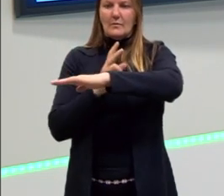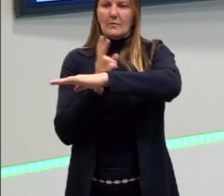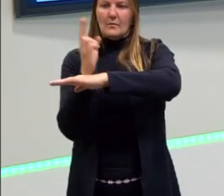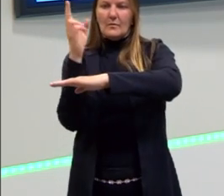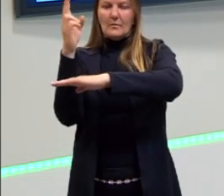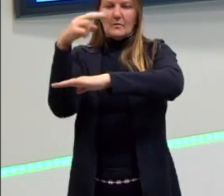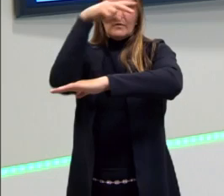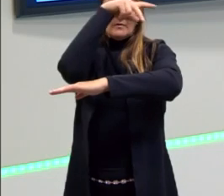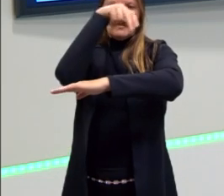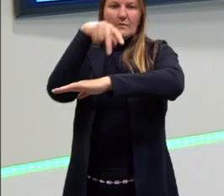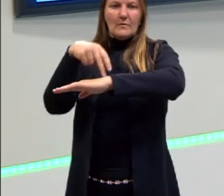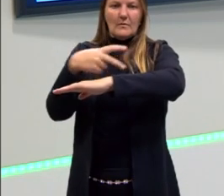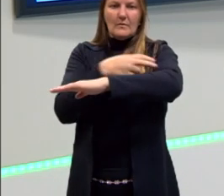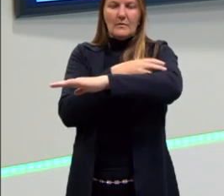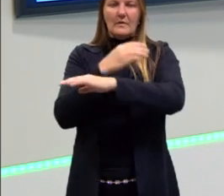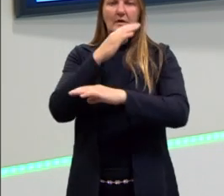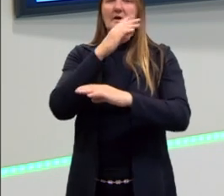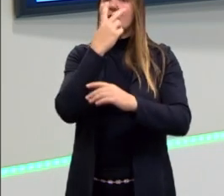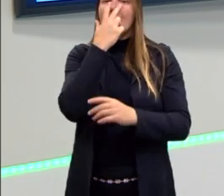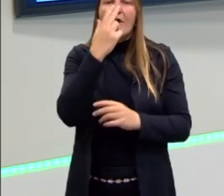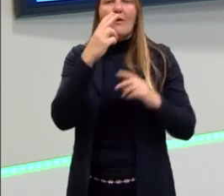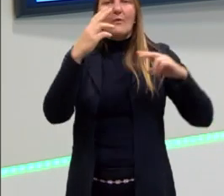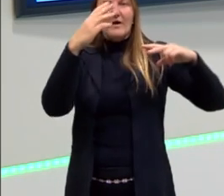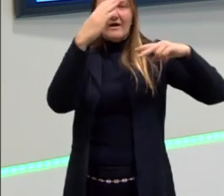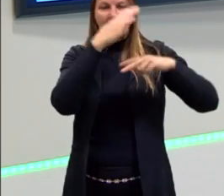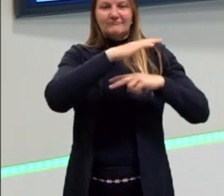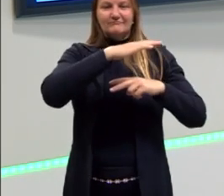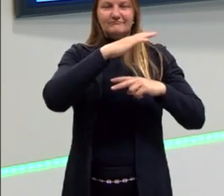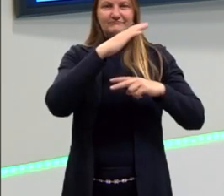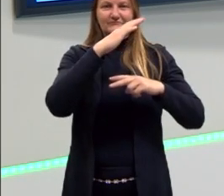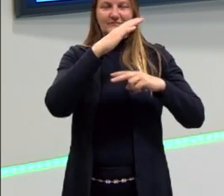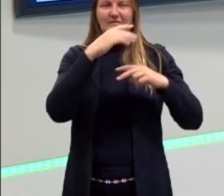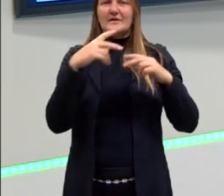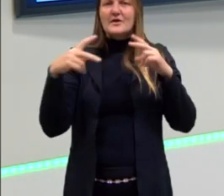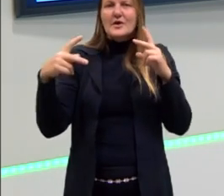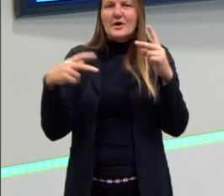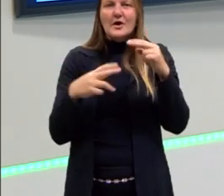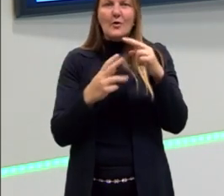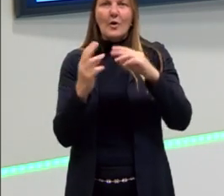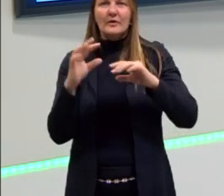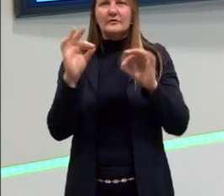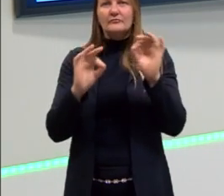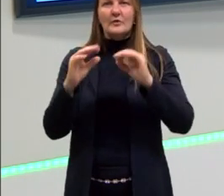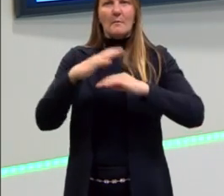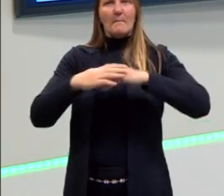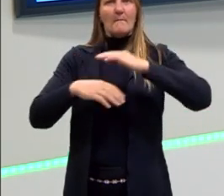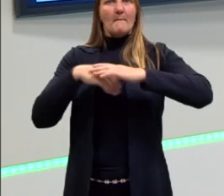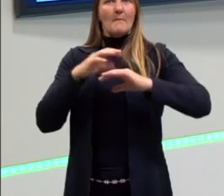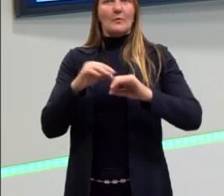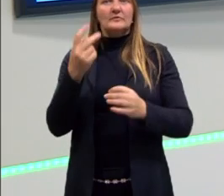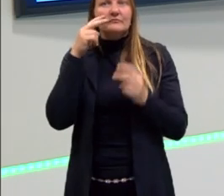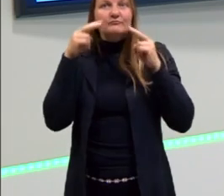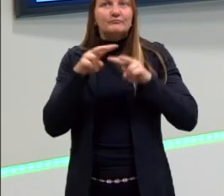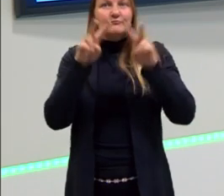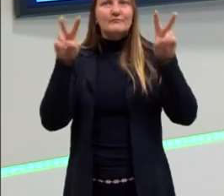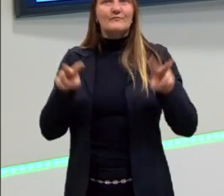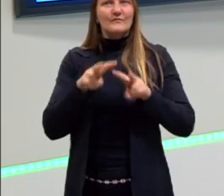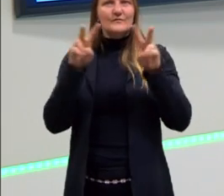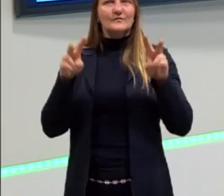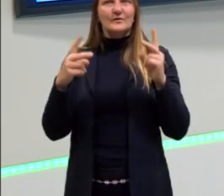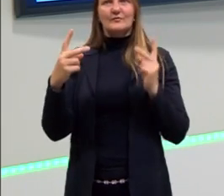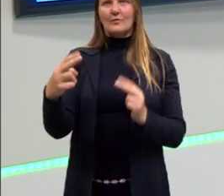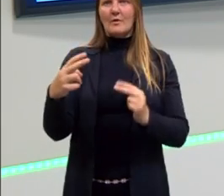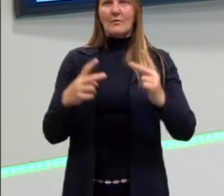dos ângulos opostos pelo vértice Quando nós formos né sobrepor estes ângulos nós vamos encontrar ali a